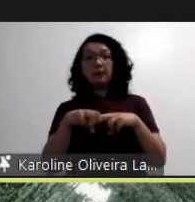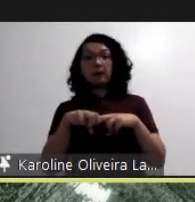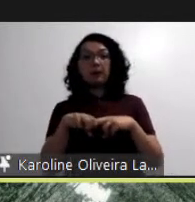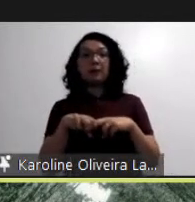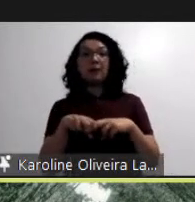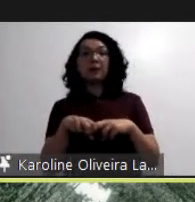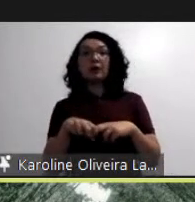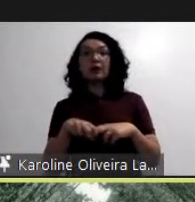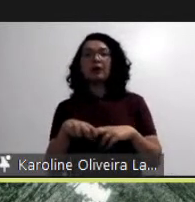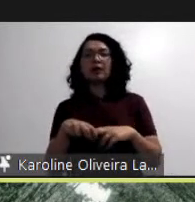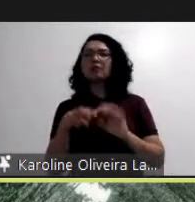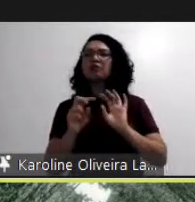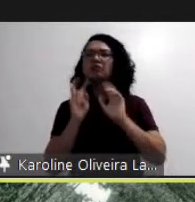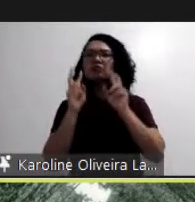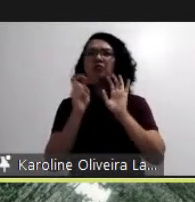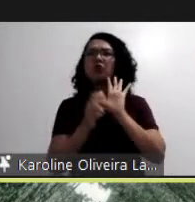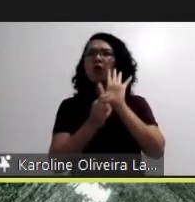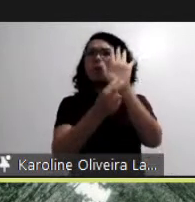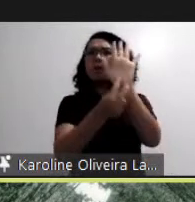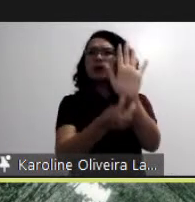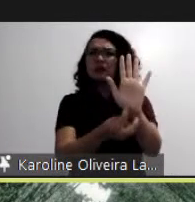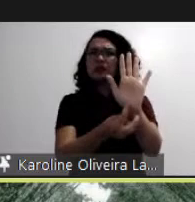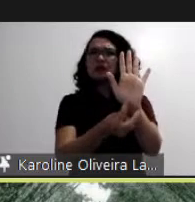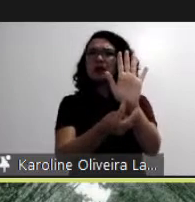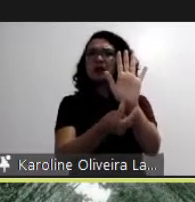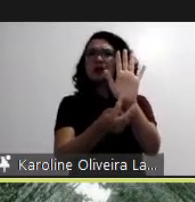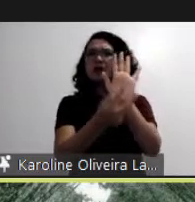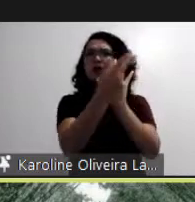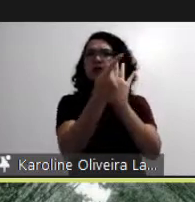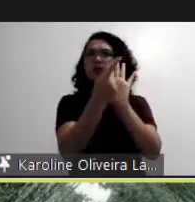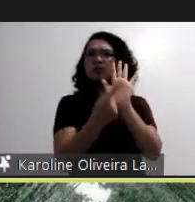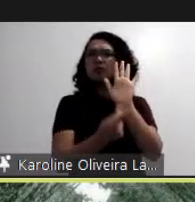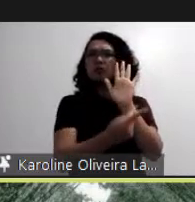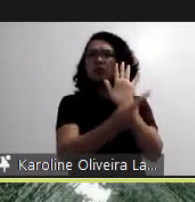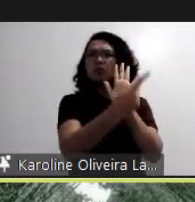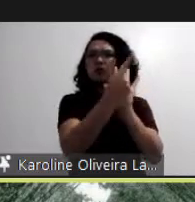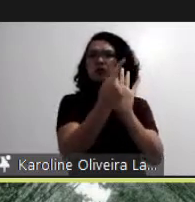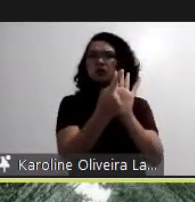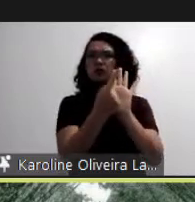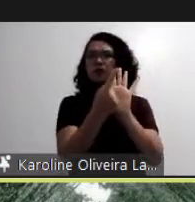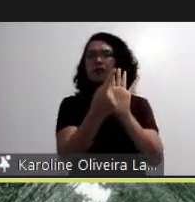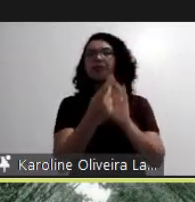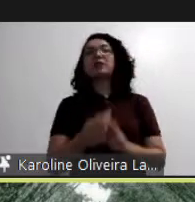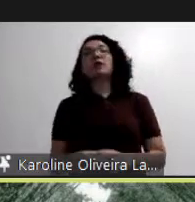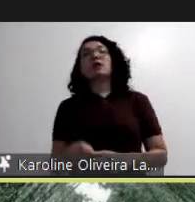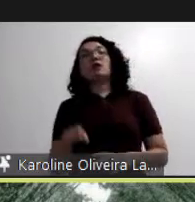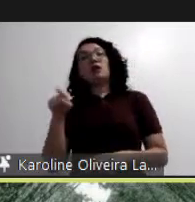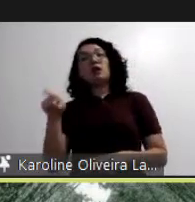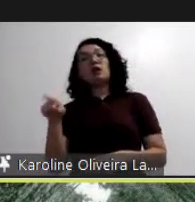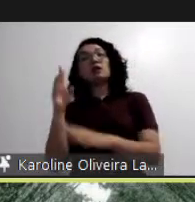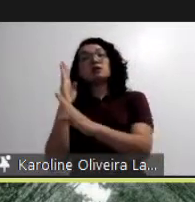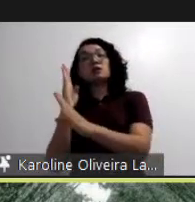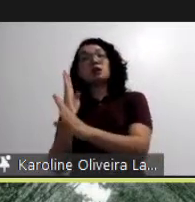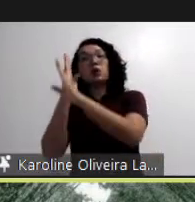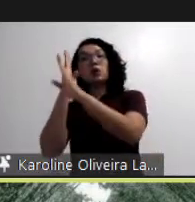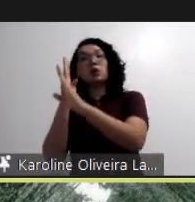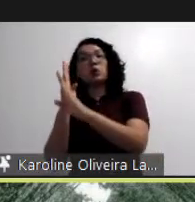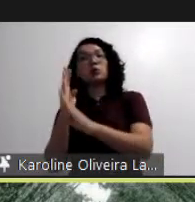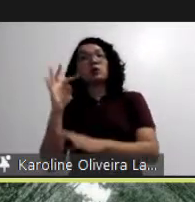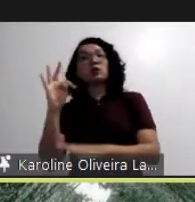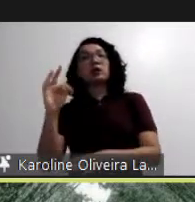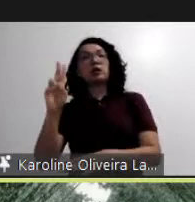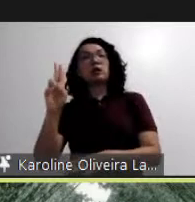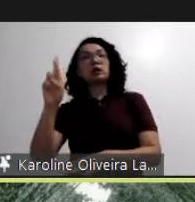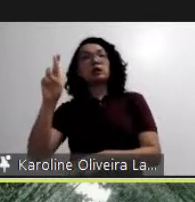que fizeram a fama do mundo. Nesse encontro em Istambul, uma colega marroquina dizia,